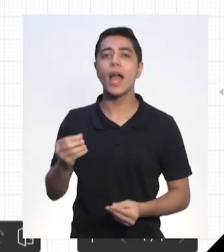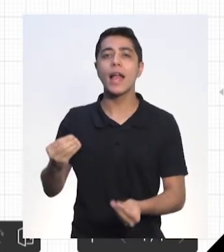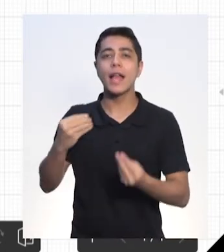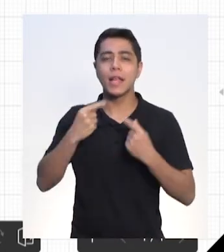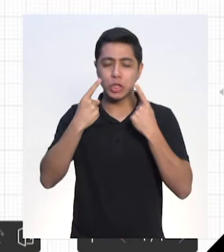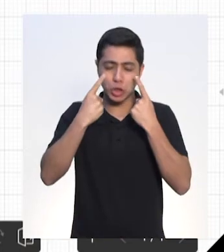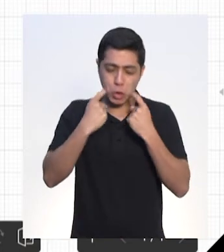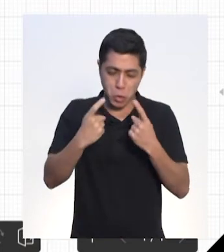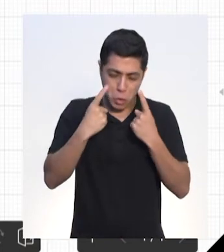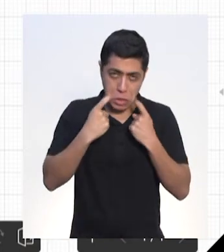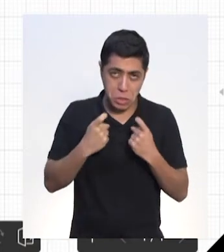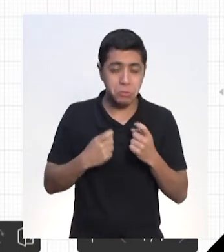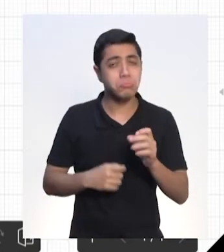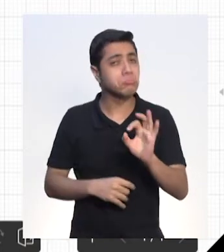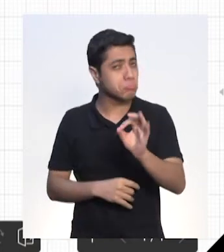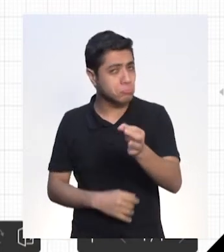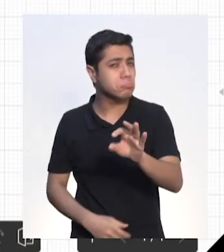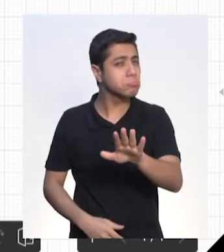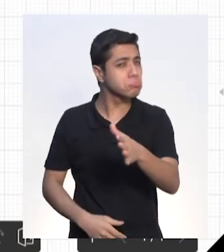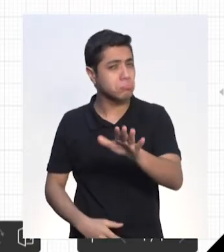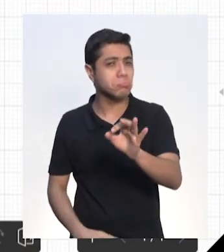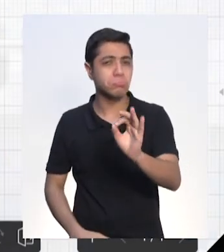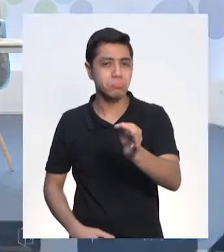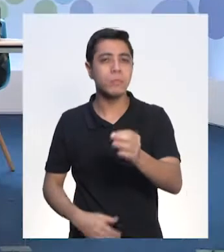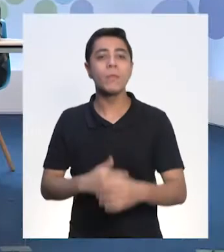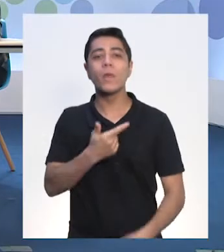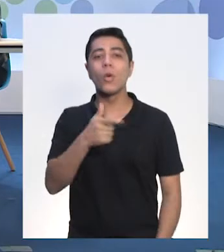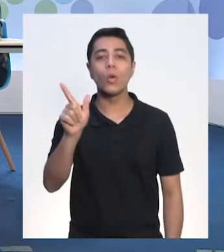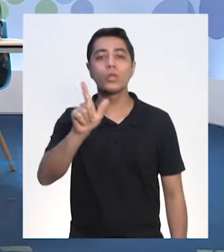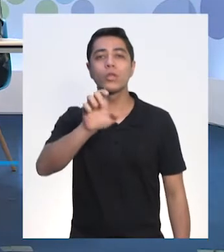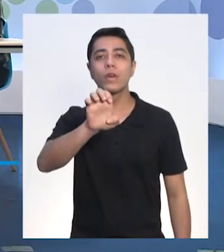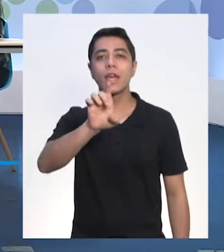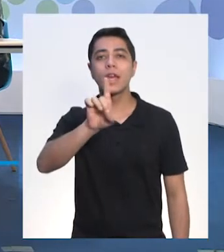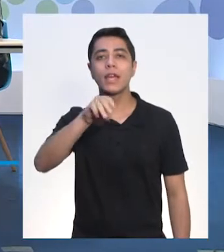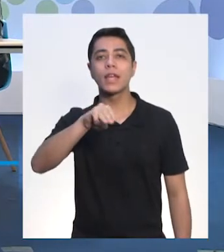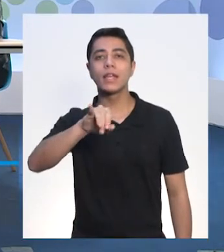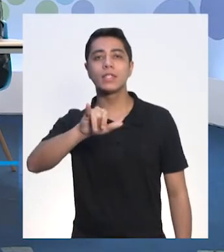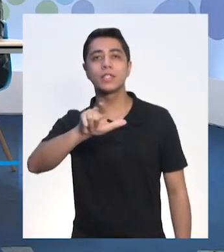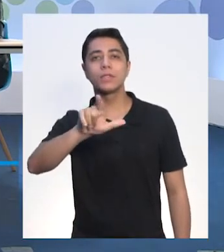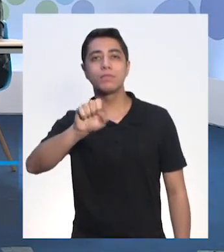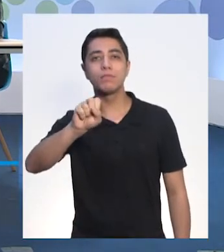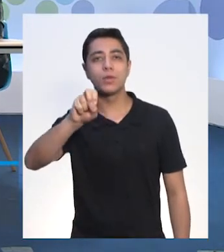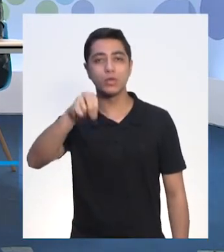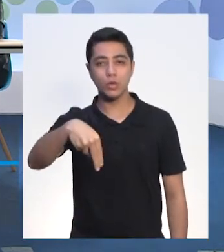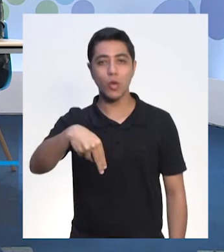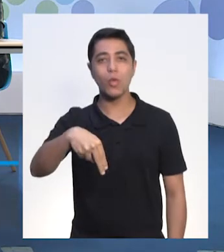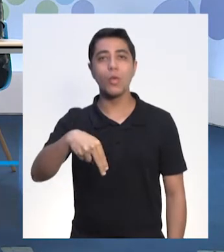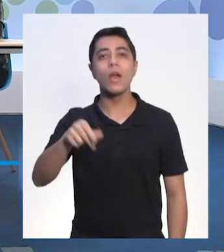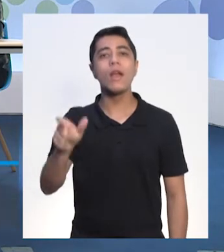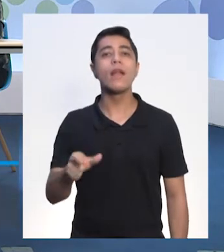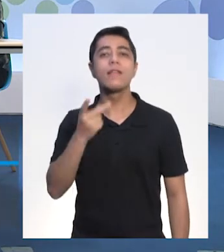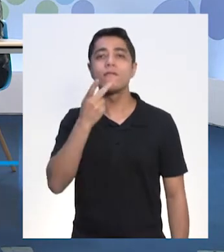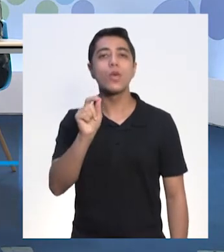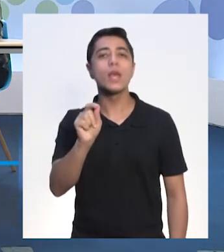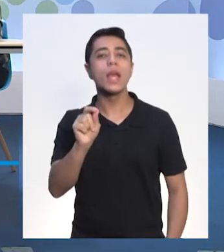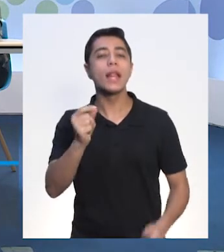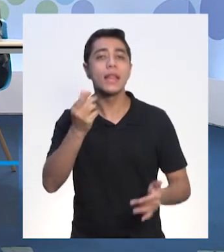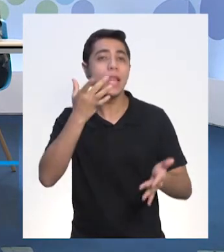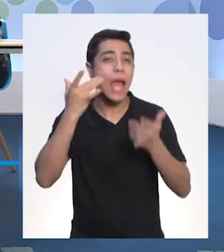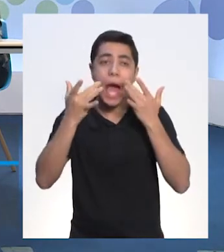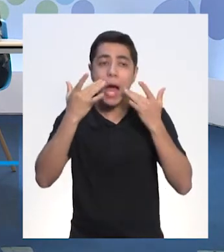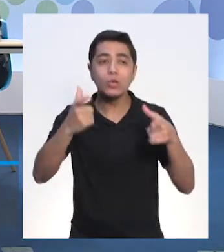isso. E o Edmilson diz que, olha, ele se refere ao lugar, né? Como o teatro, o local onde se realizam as peças, né? Onde se fazem as